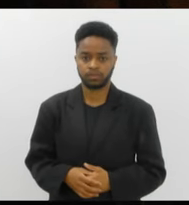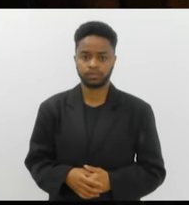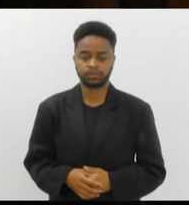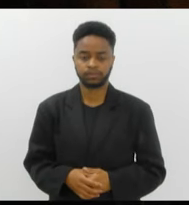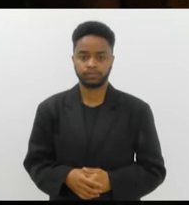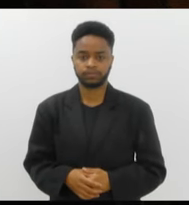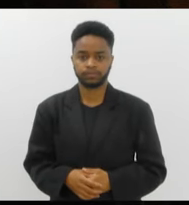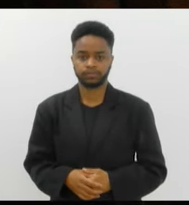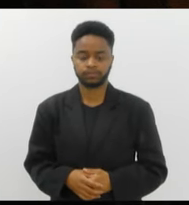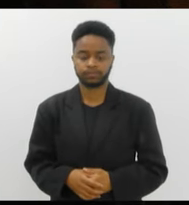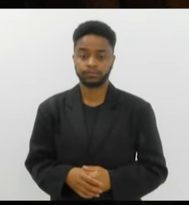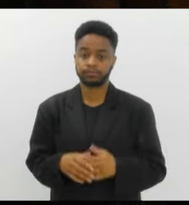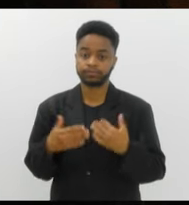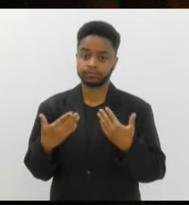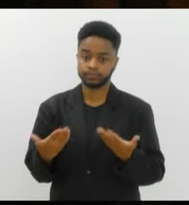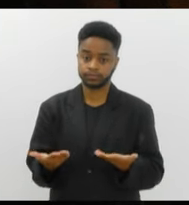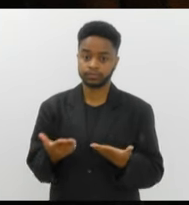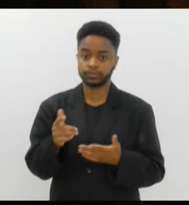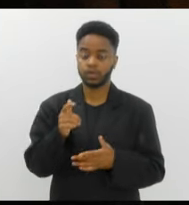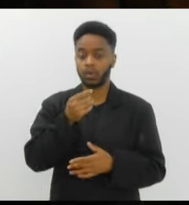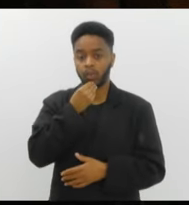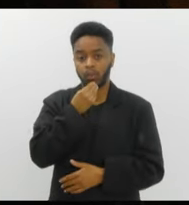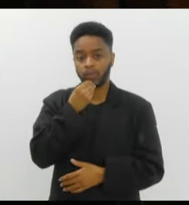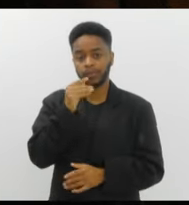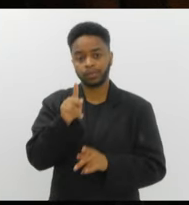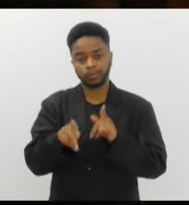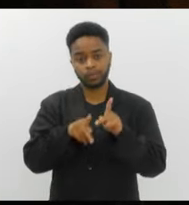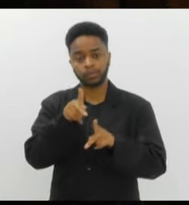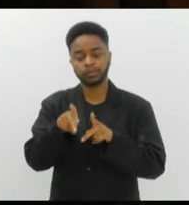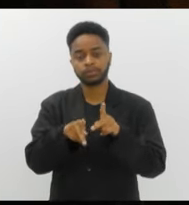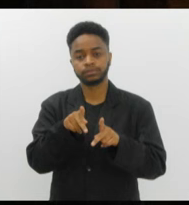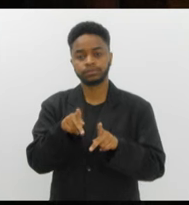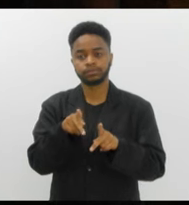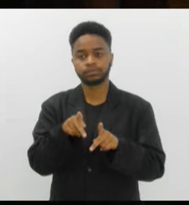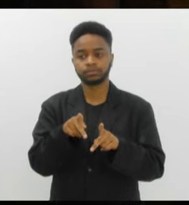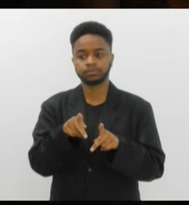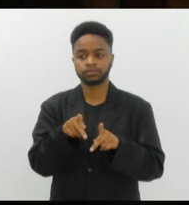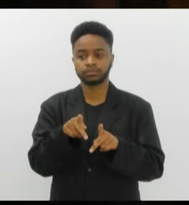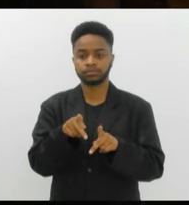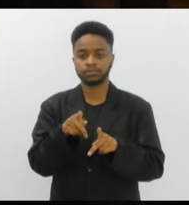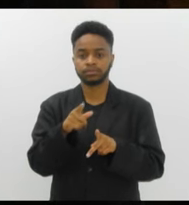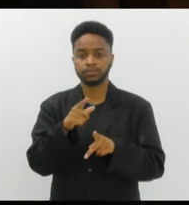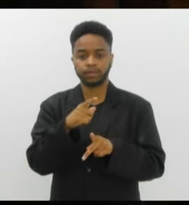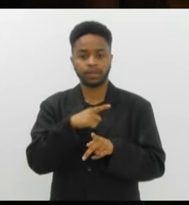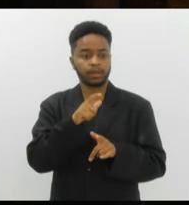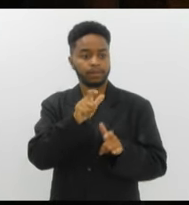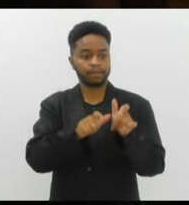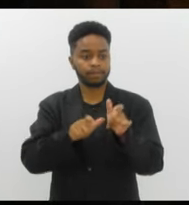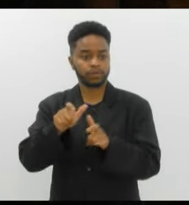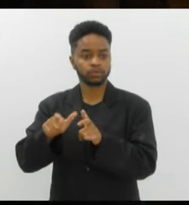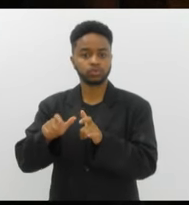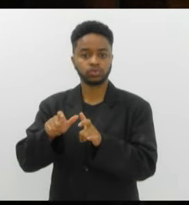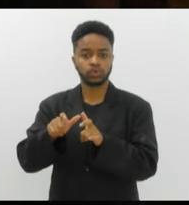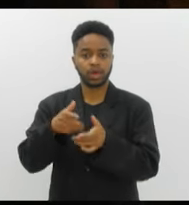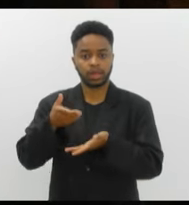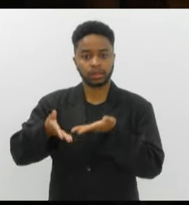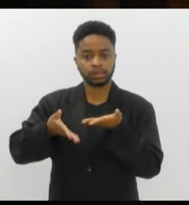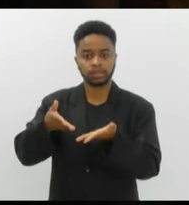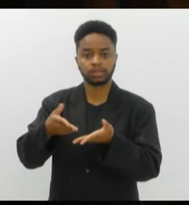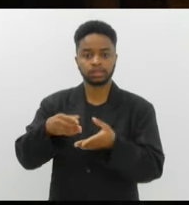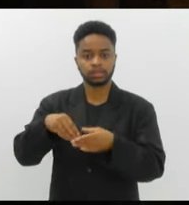E, obviamente, né, a população que recebia um agente comunitário de saúde na sua casa,